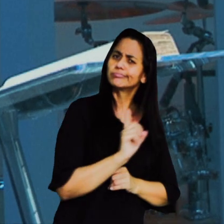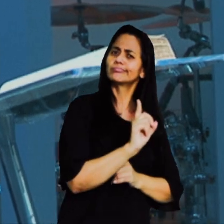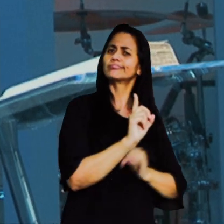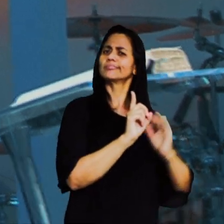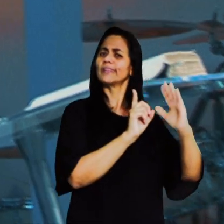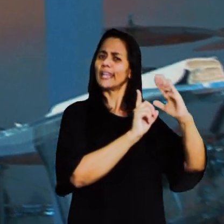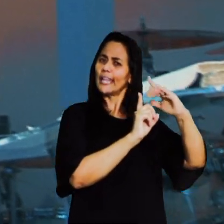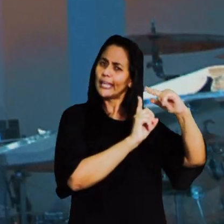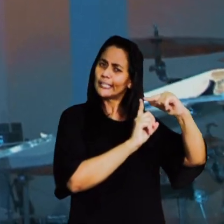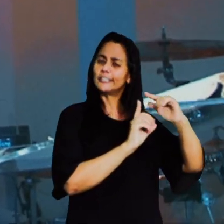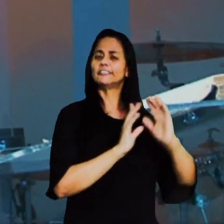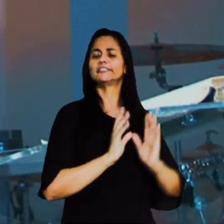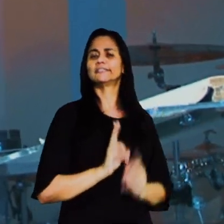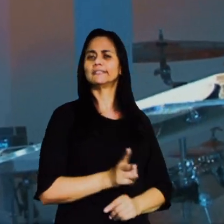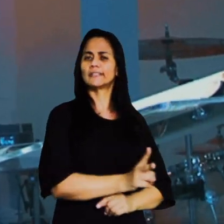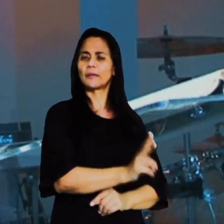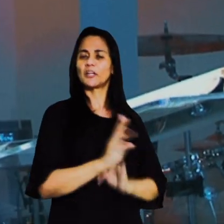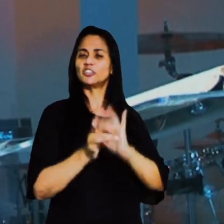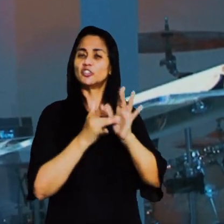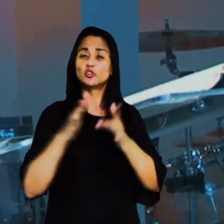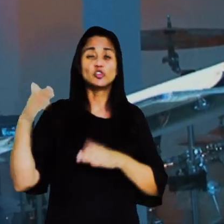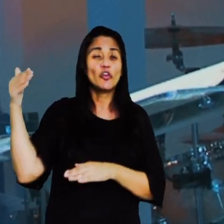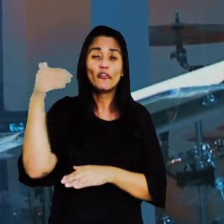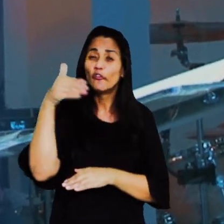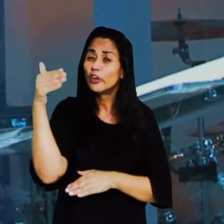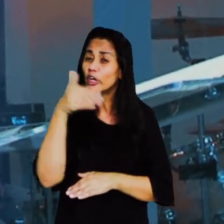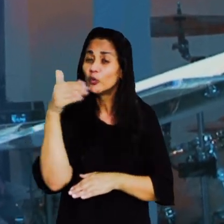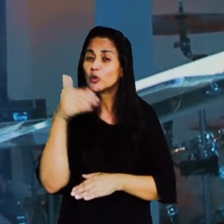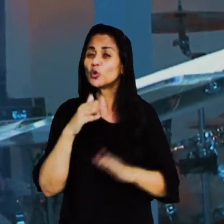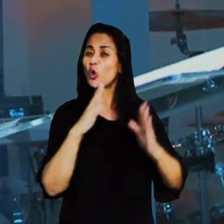Jesus Cristo frequentou igrejas com falhas.